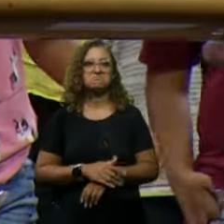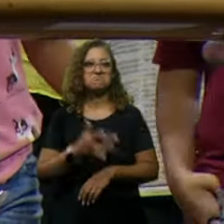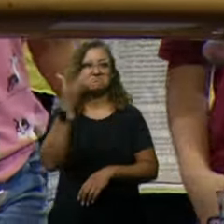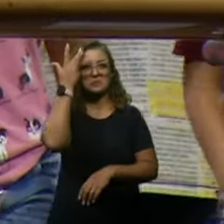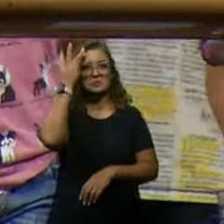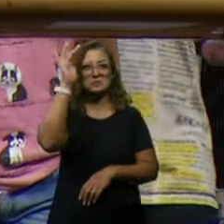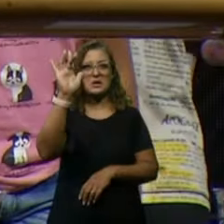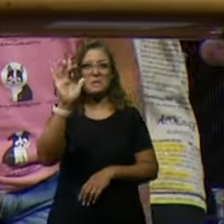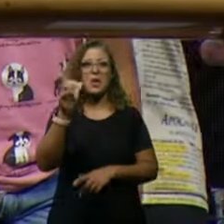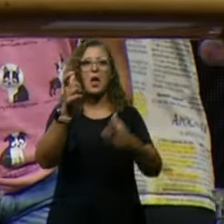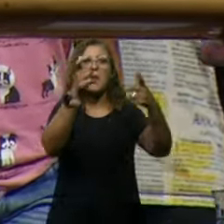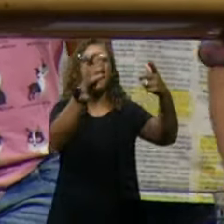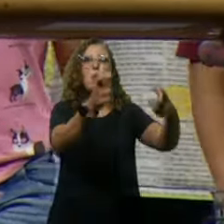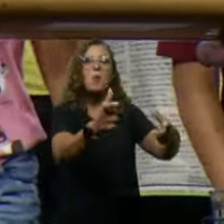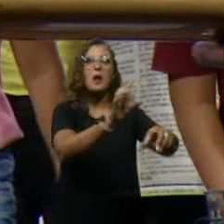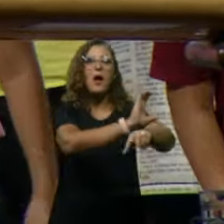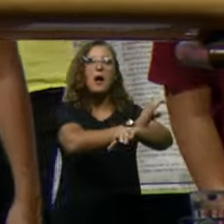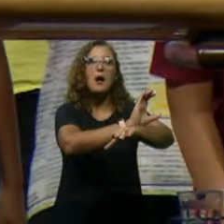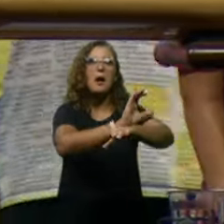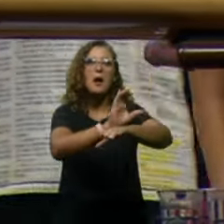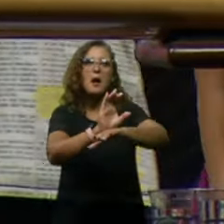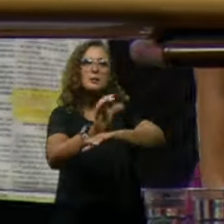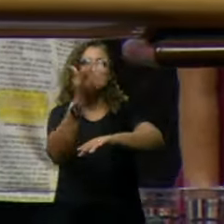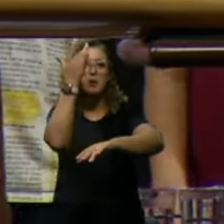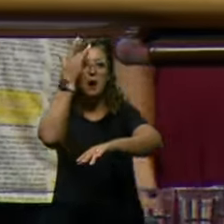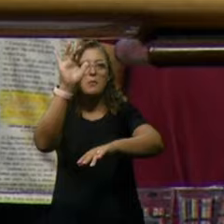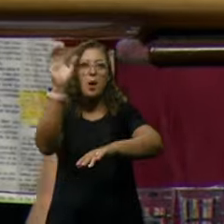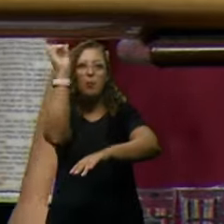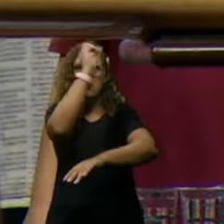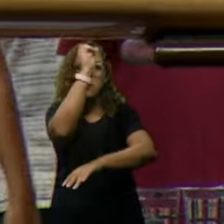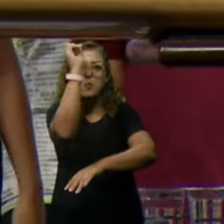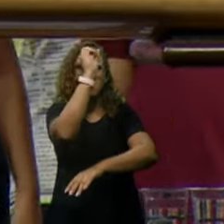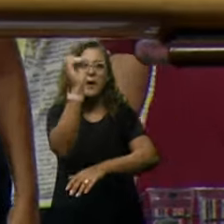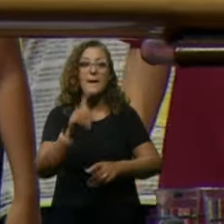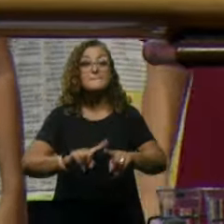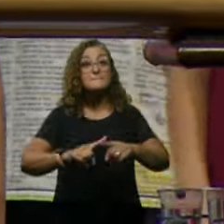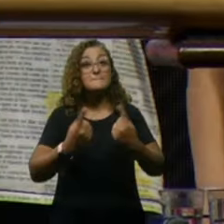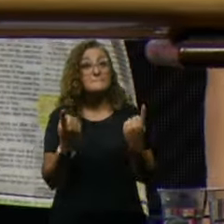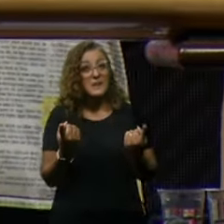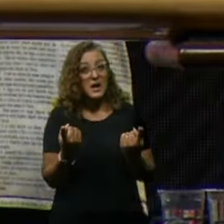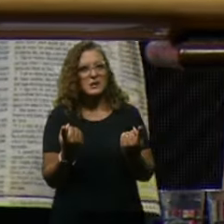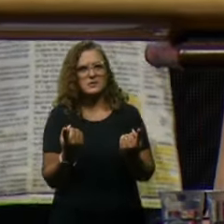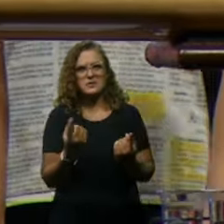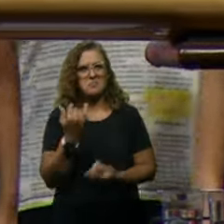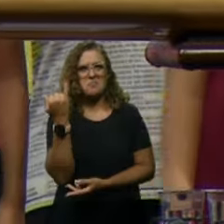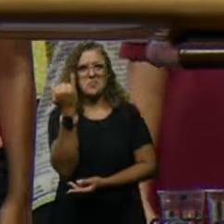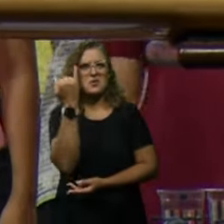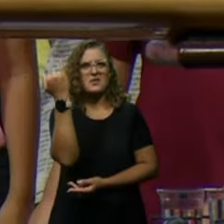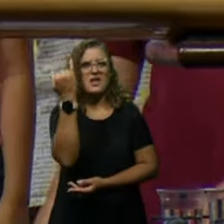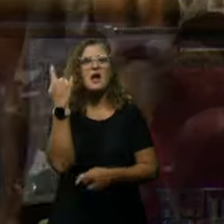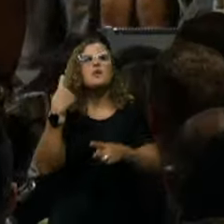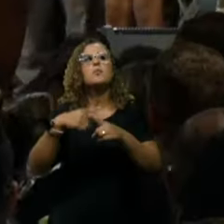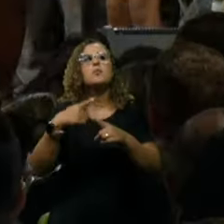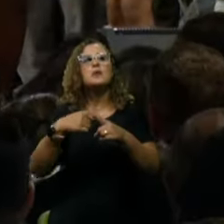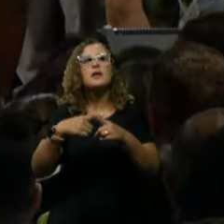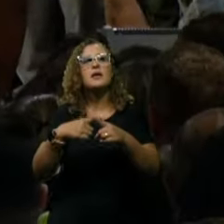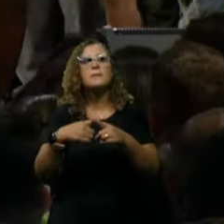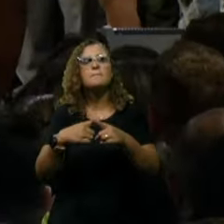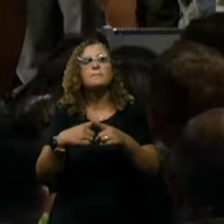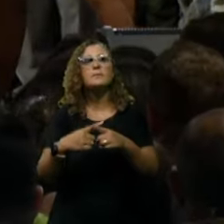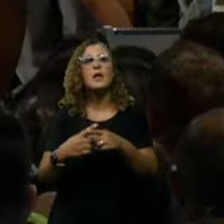Deus ia levar era Canaã ele não sabia mas para ele não importava por duas verdades